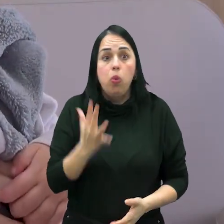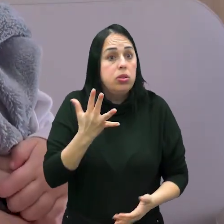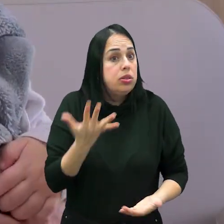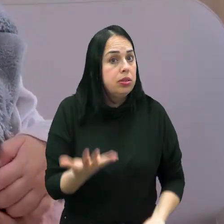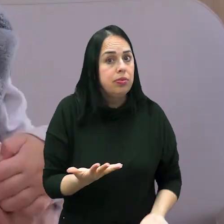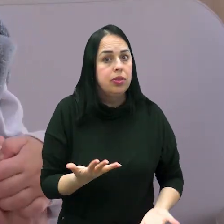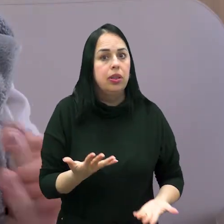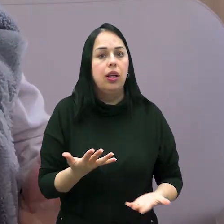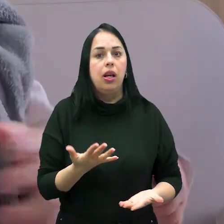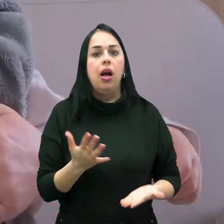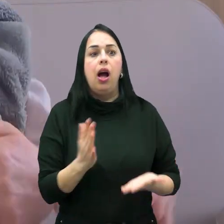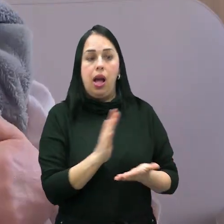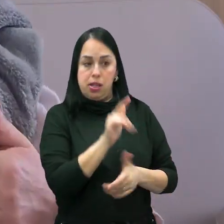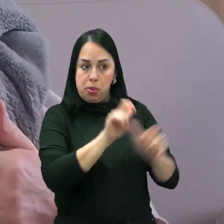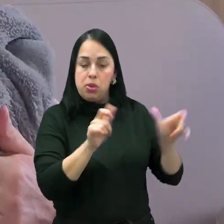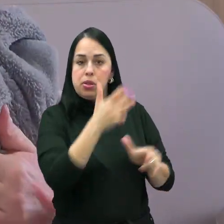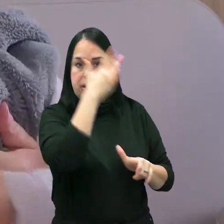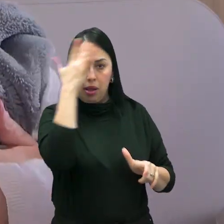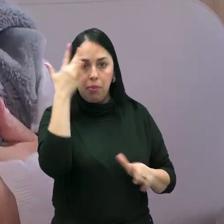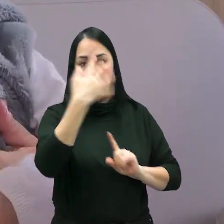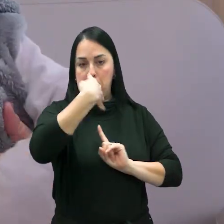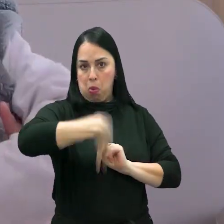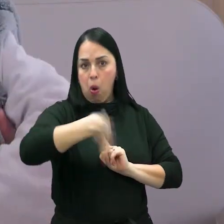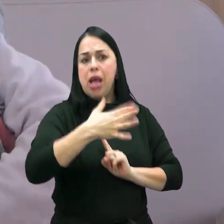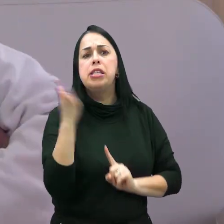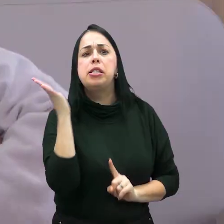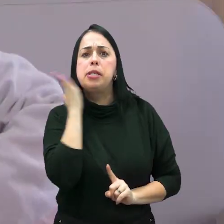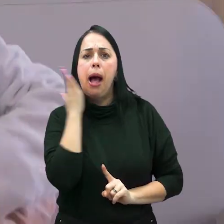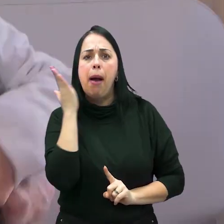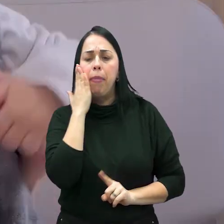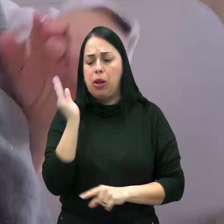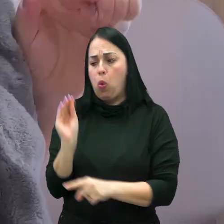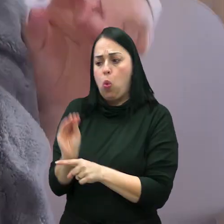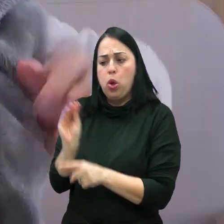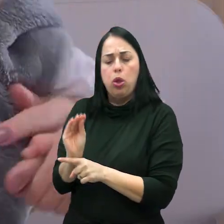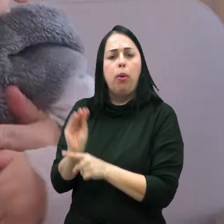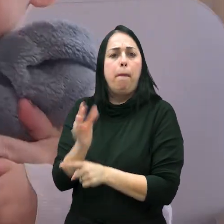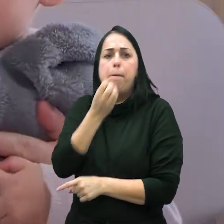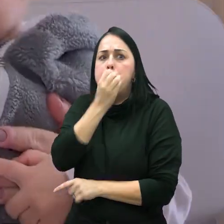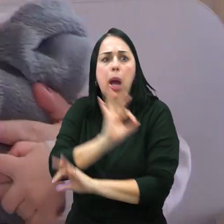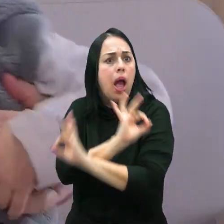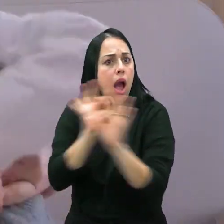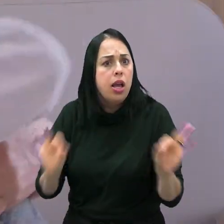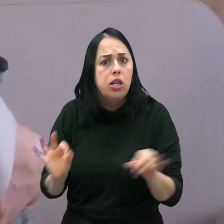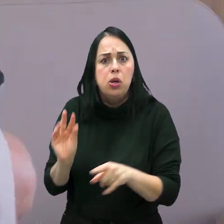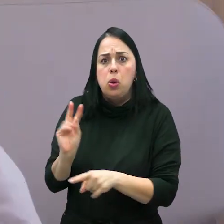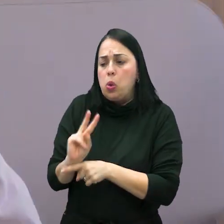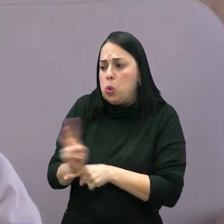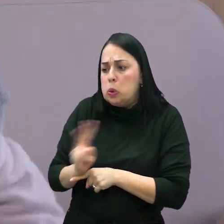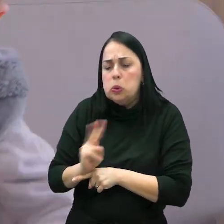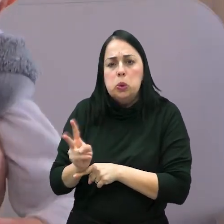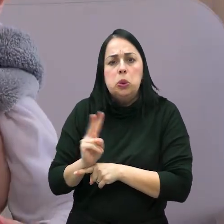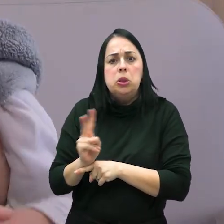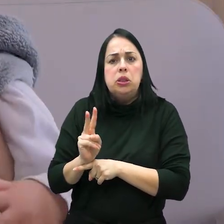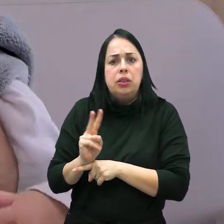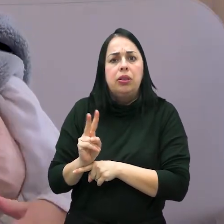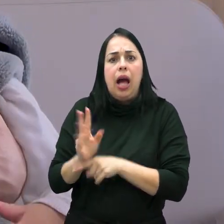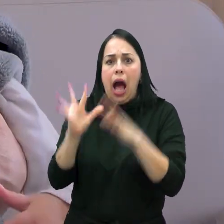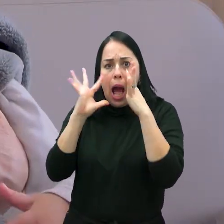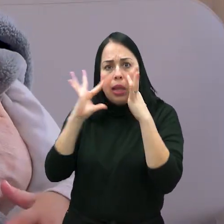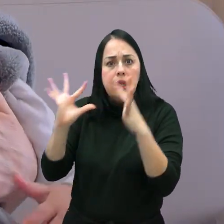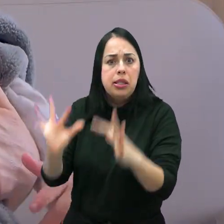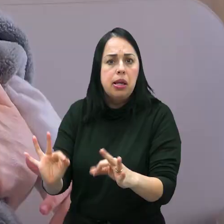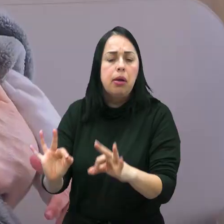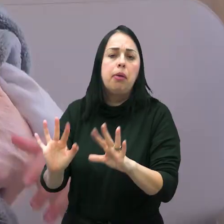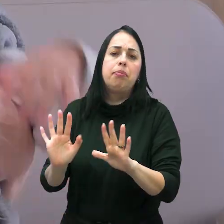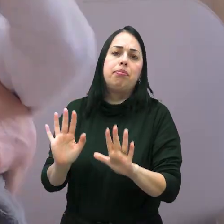isso comigo. Então, eu tenho pessoas que me conhecem, sabem, né? Que eu sempre cuido bem, tomo bastante cautela com